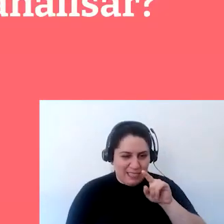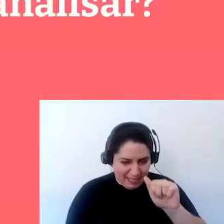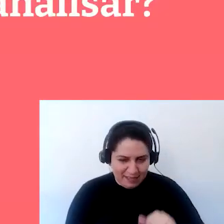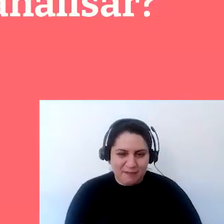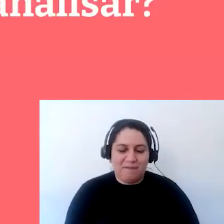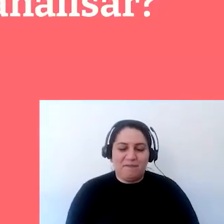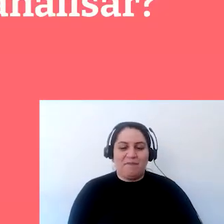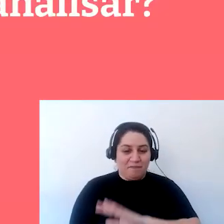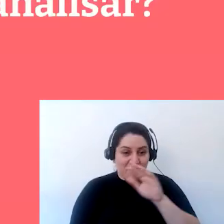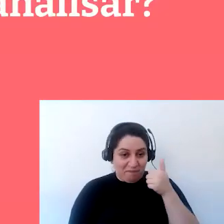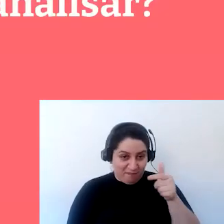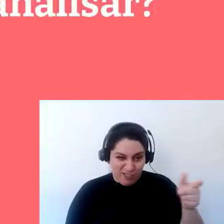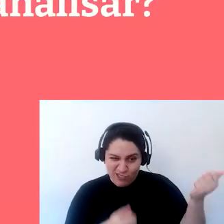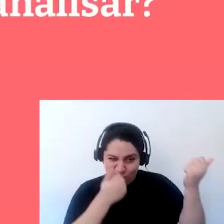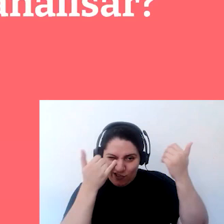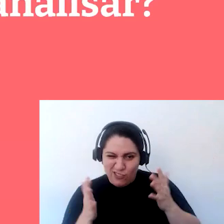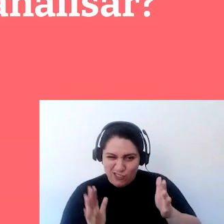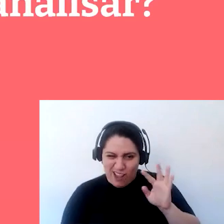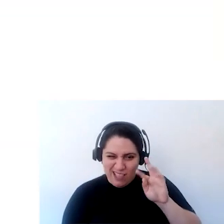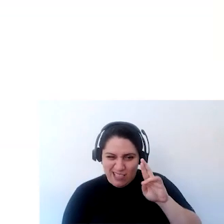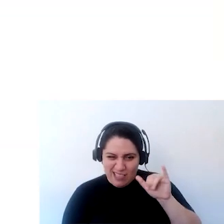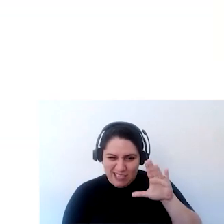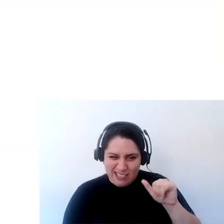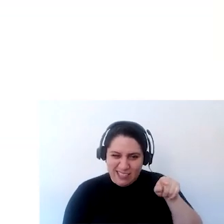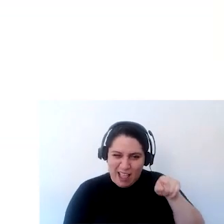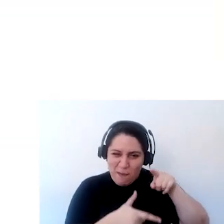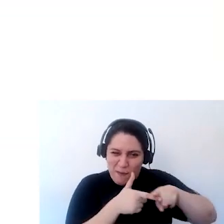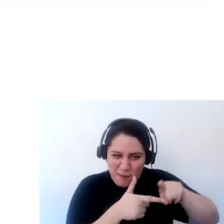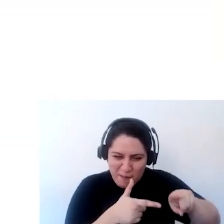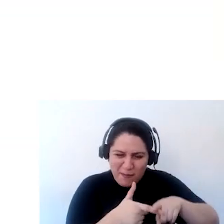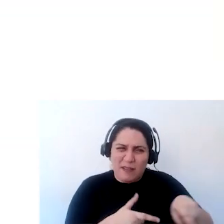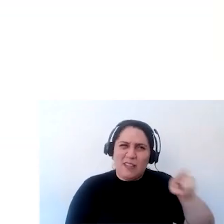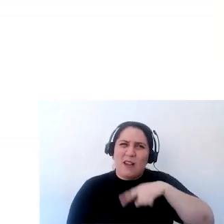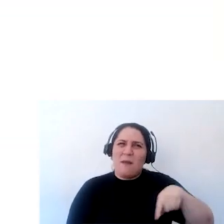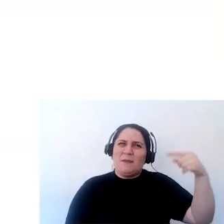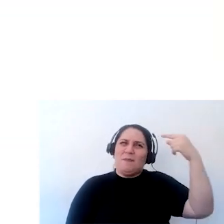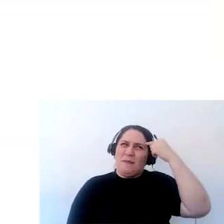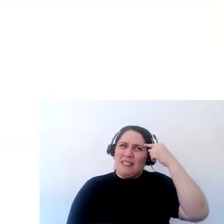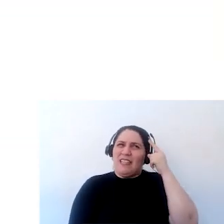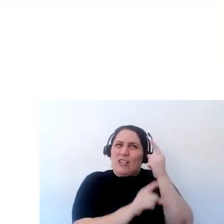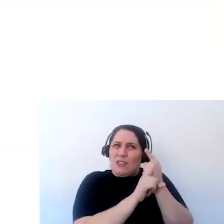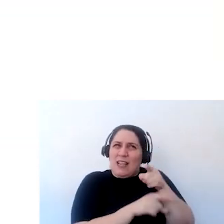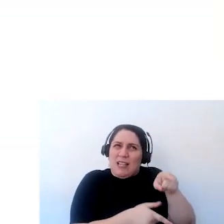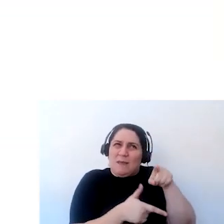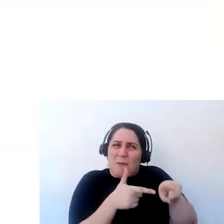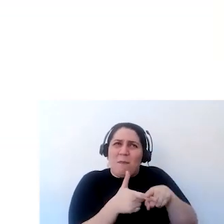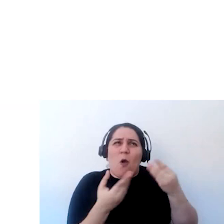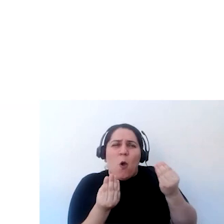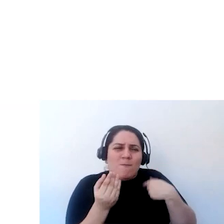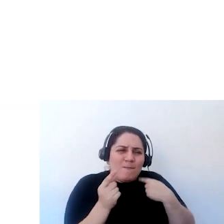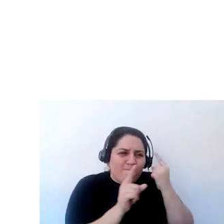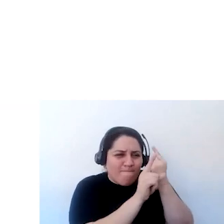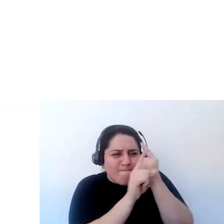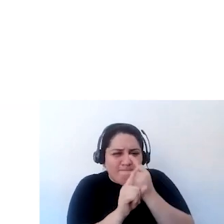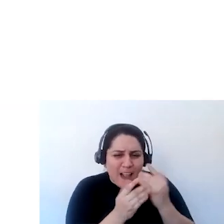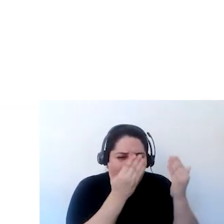Beleza, gente. Agora que a Trícia falou, né, pra gente sobre onde está o problema, como é que a gente começa a analisar esses problemas, né? Onde a gente começa a